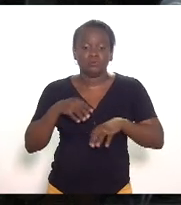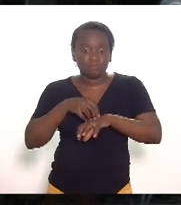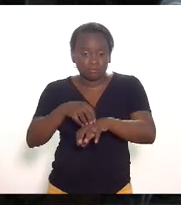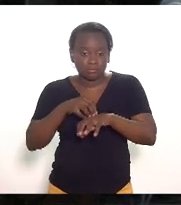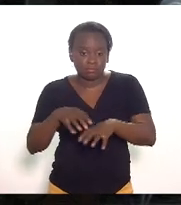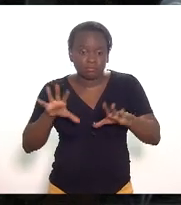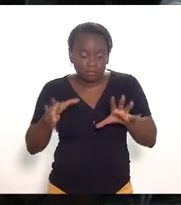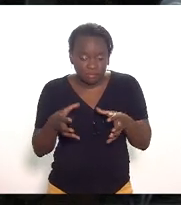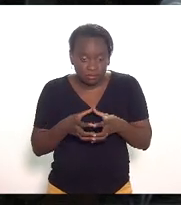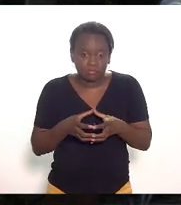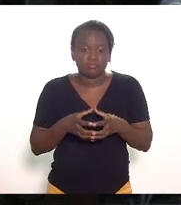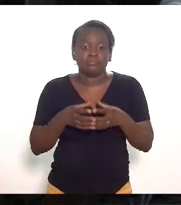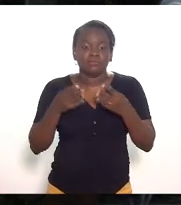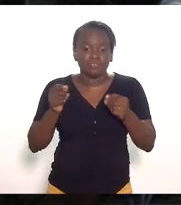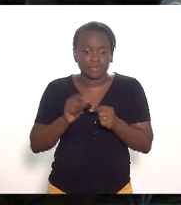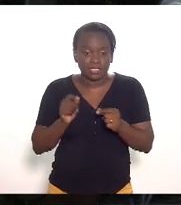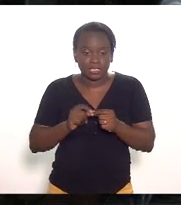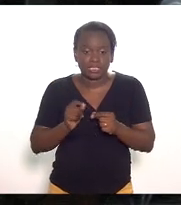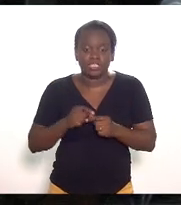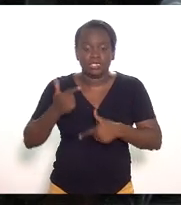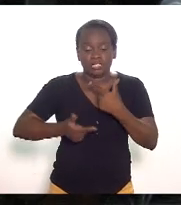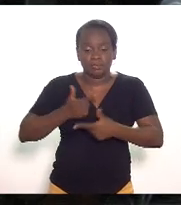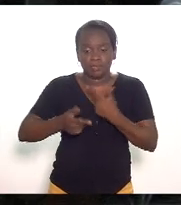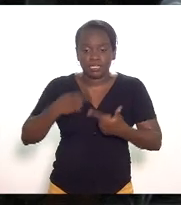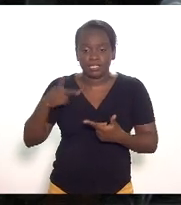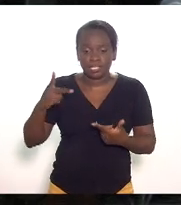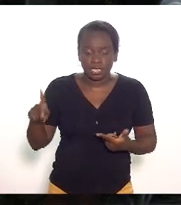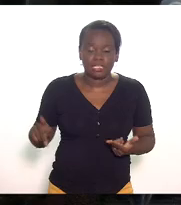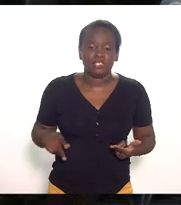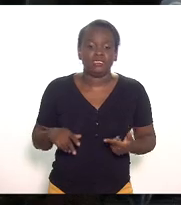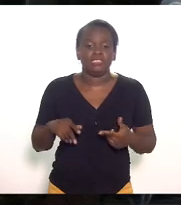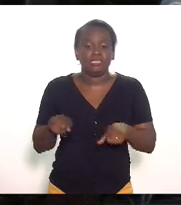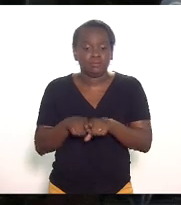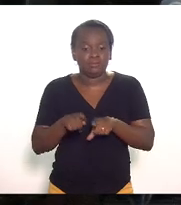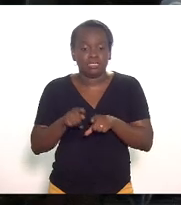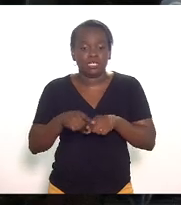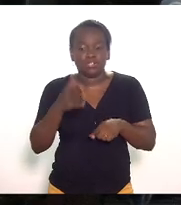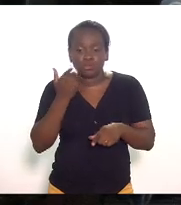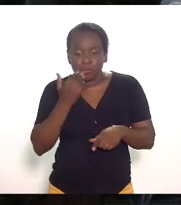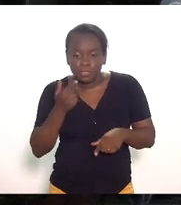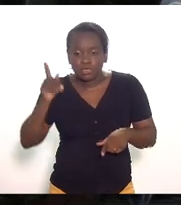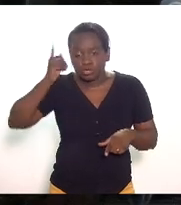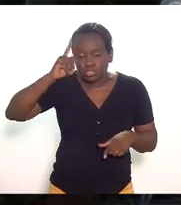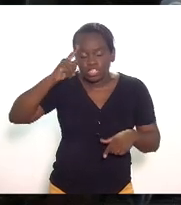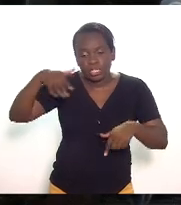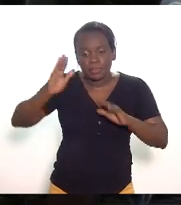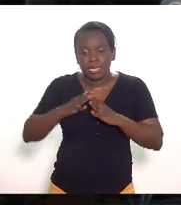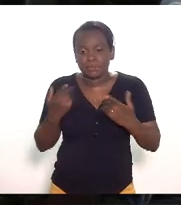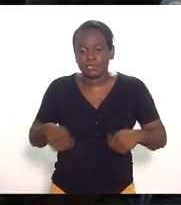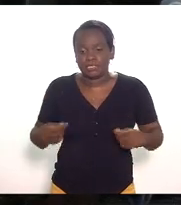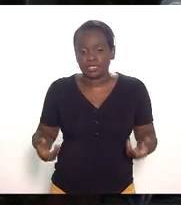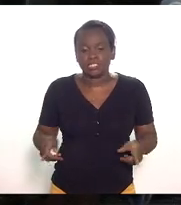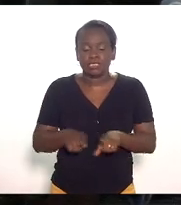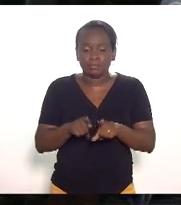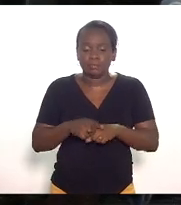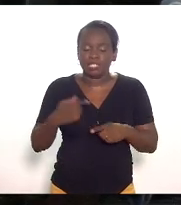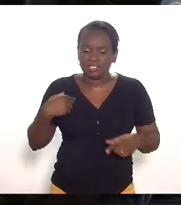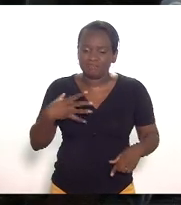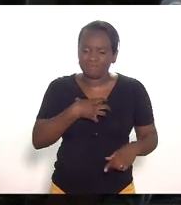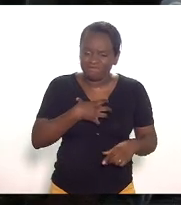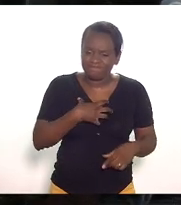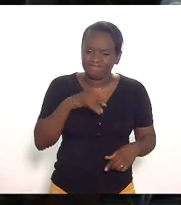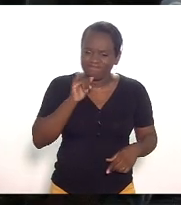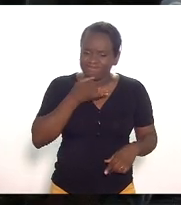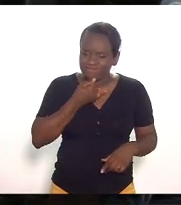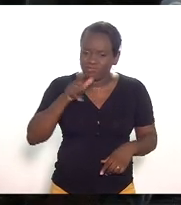transporte coletivo, para executar a sua tarefa, a sua função e levar o pão de cada dia para casa. Também me coloco de luto nesse